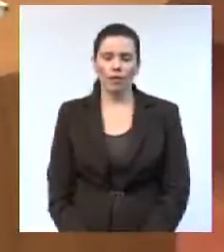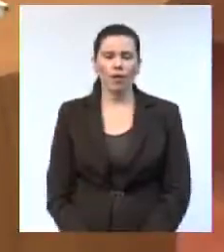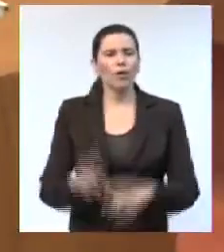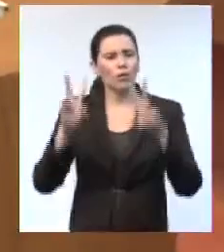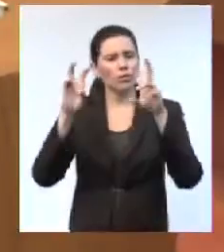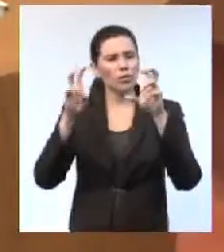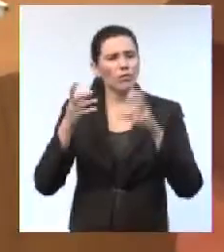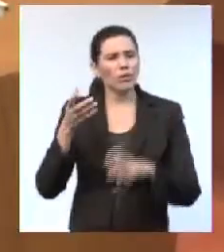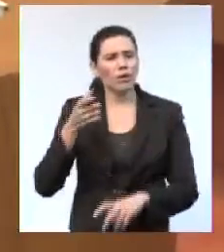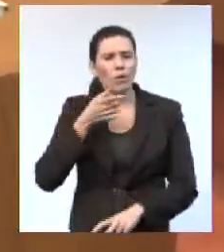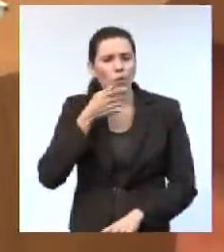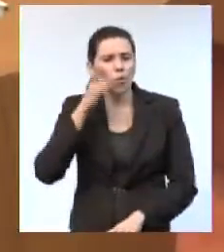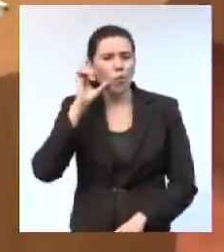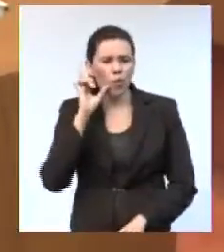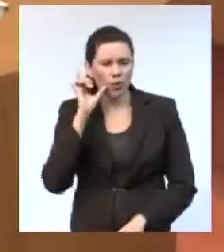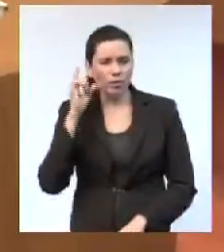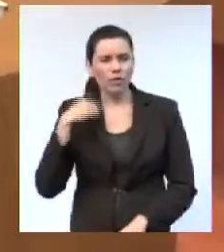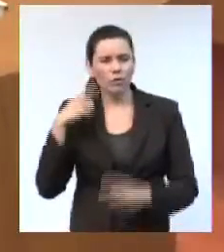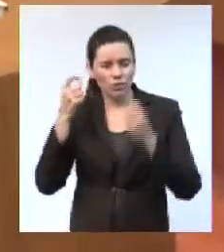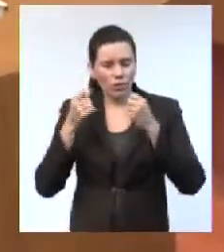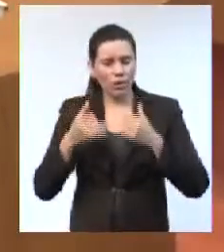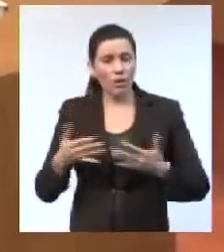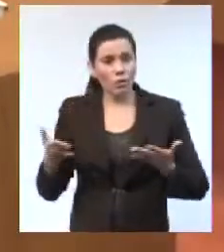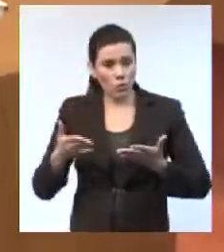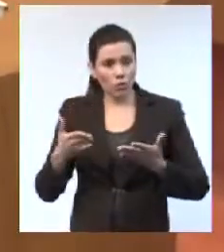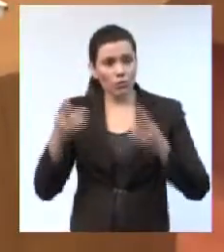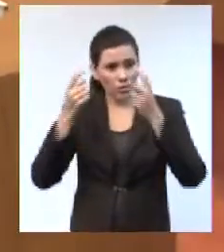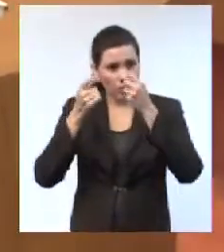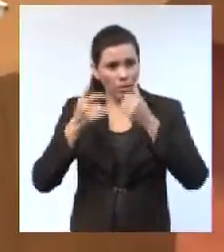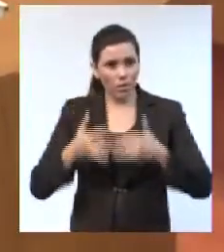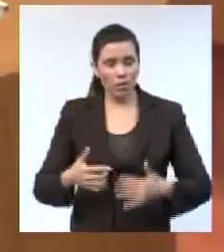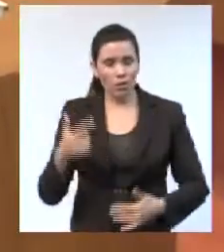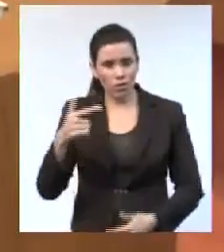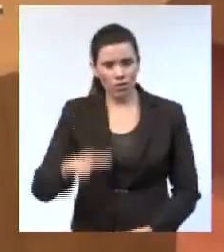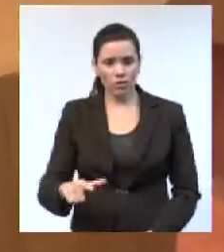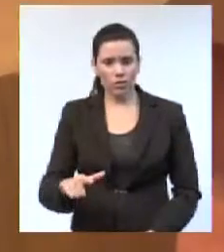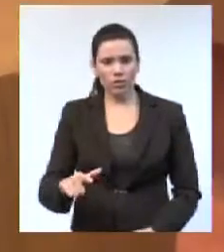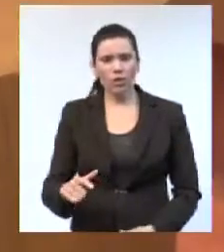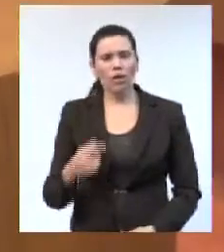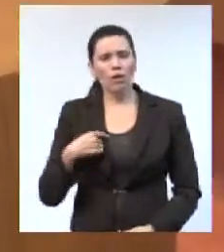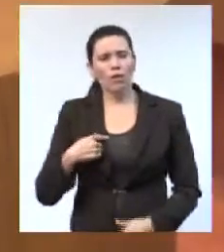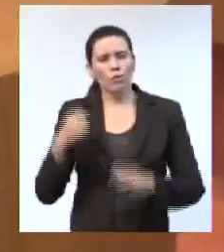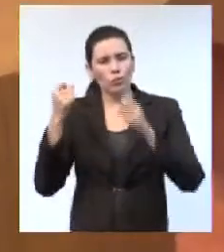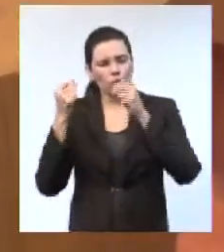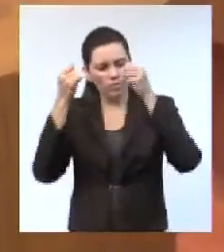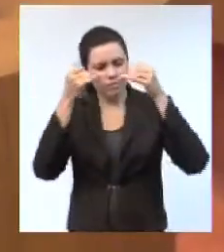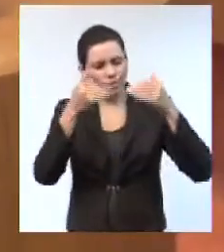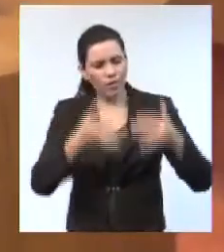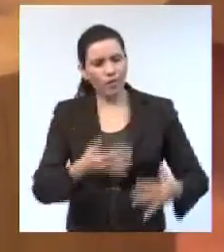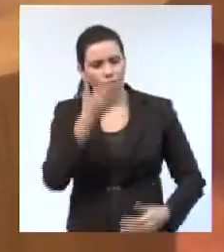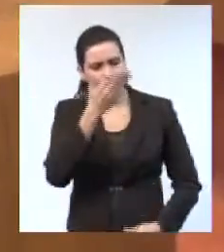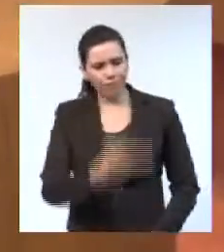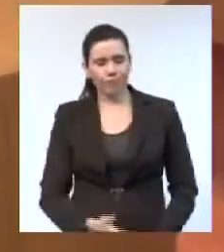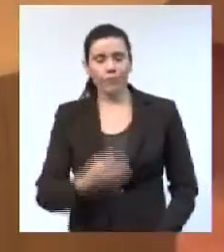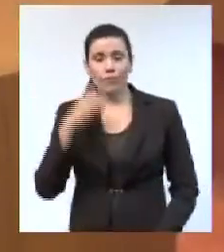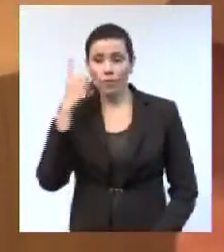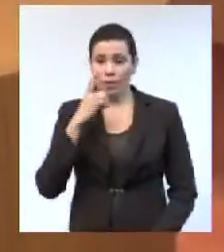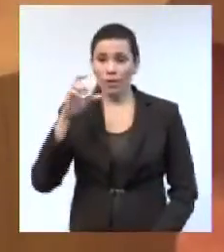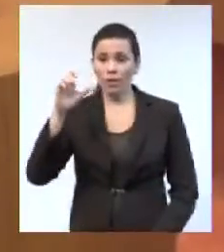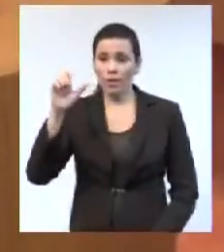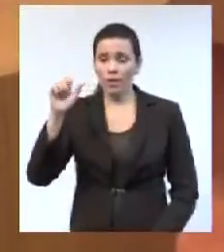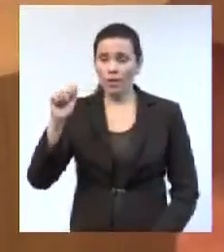esclarecer ao deputado Adriano, quando desde ontem insiste na defesa do pedido